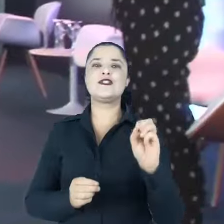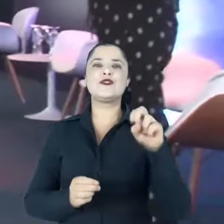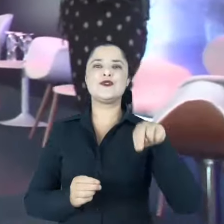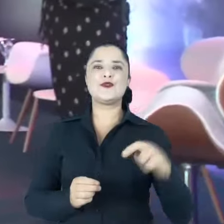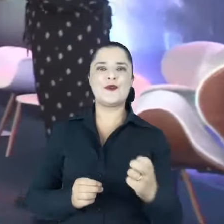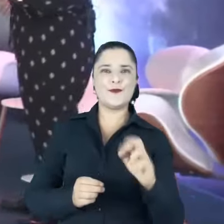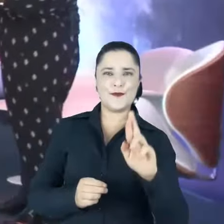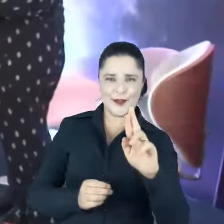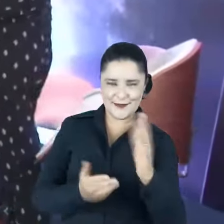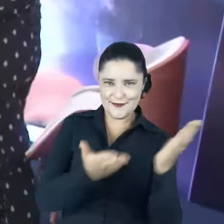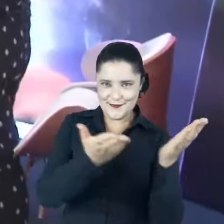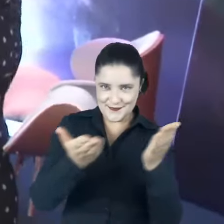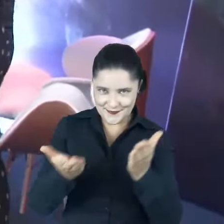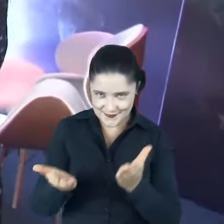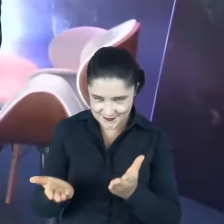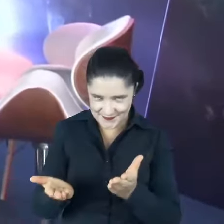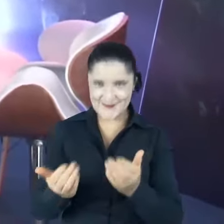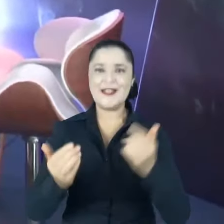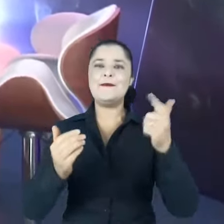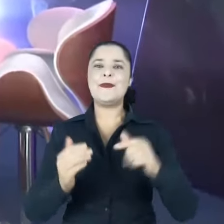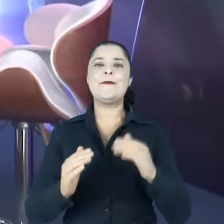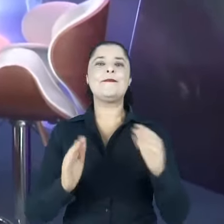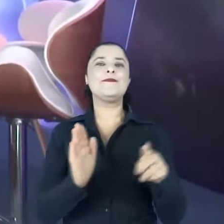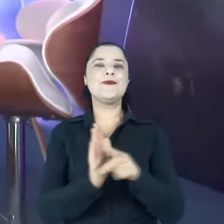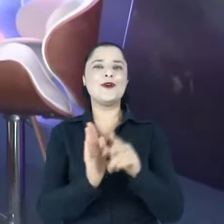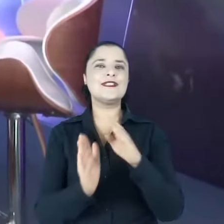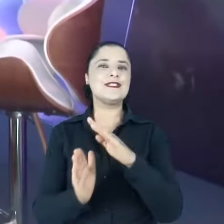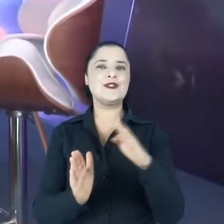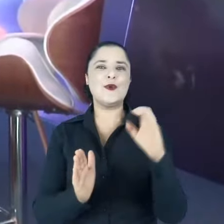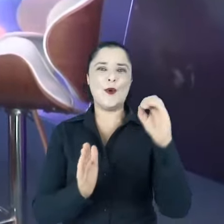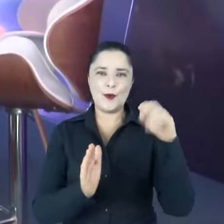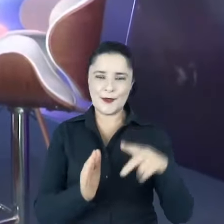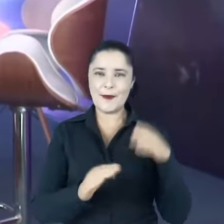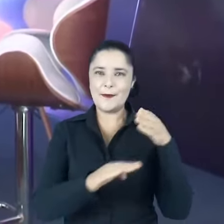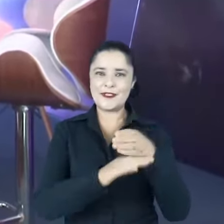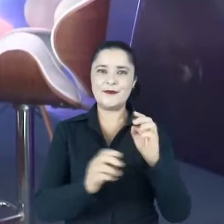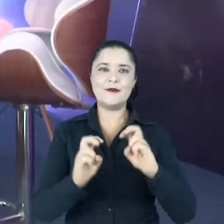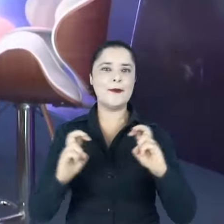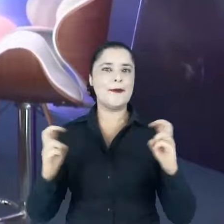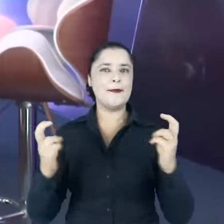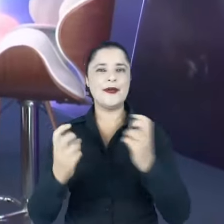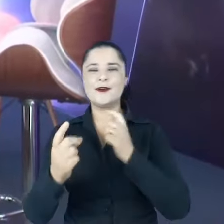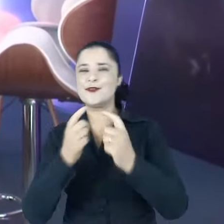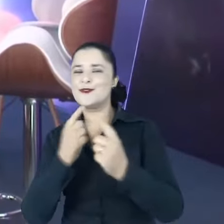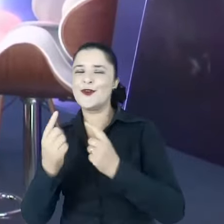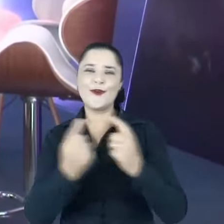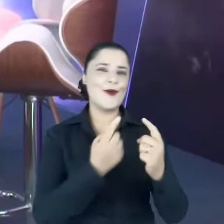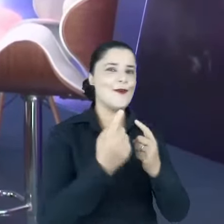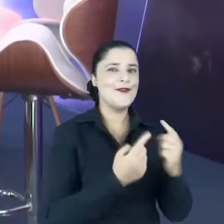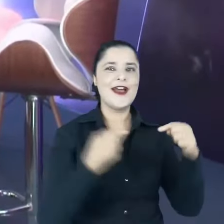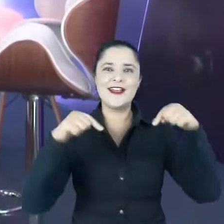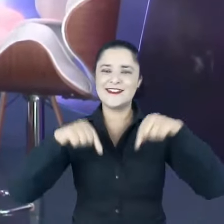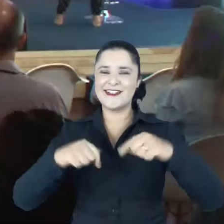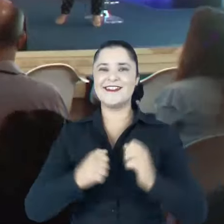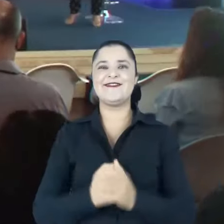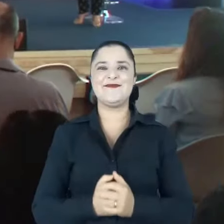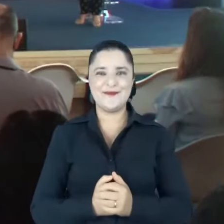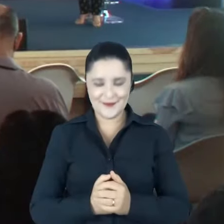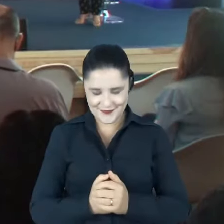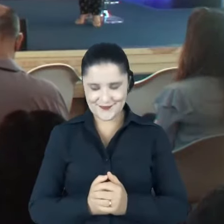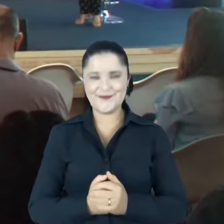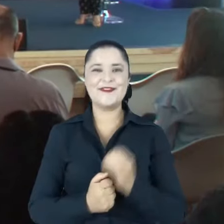Podgorski, para participar conosco dessa roda de conversa tão